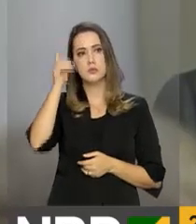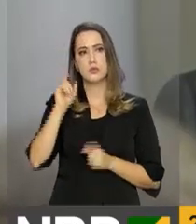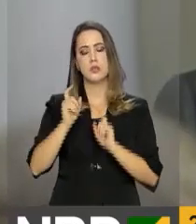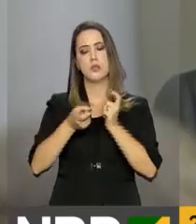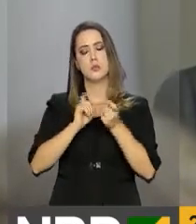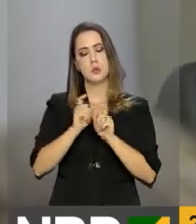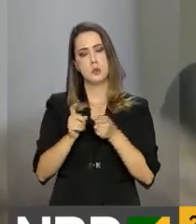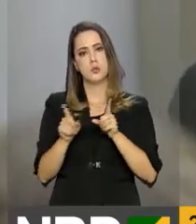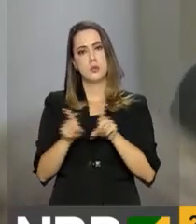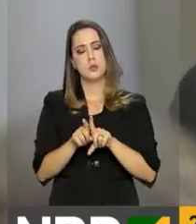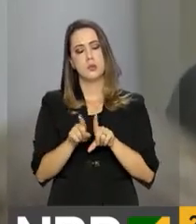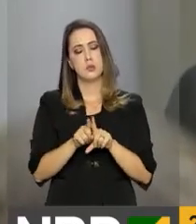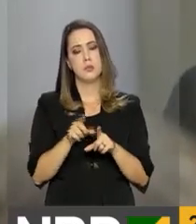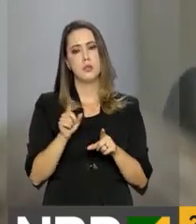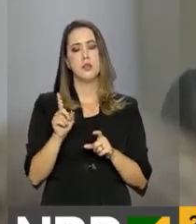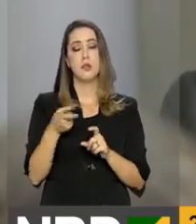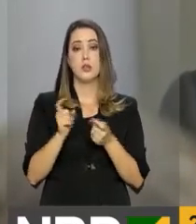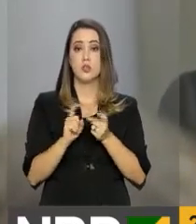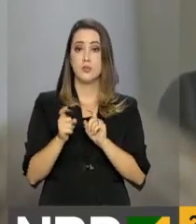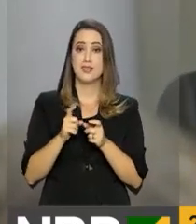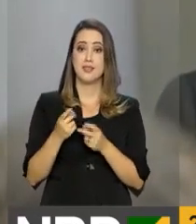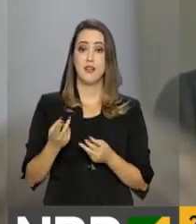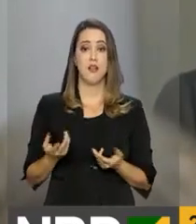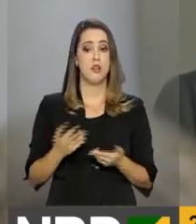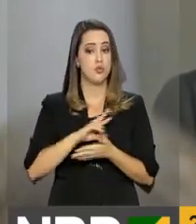administrar também é administrar uma pauta